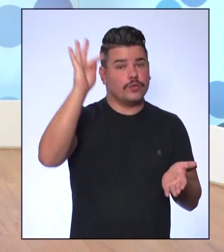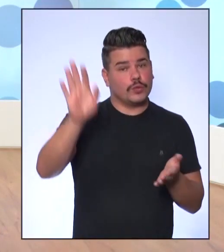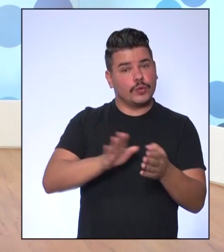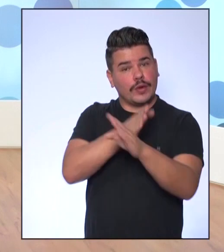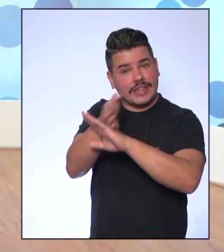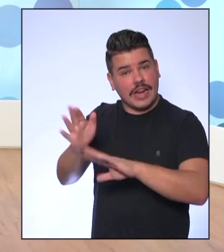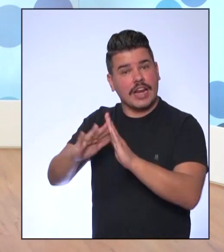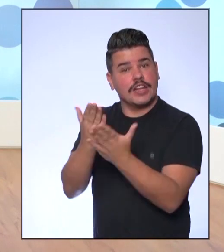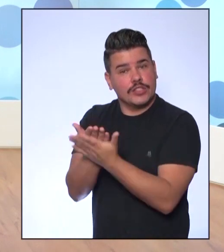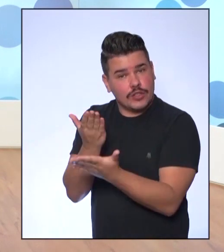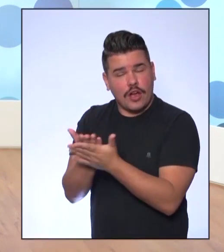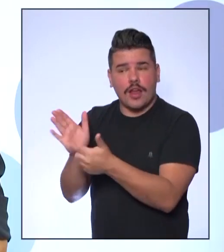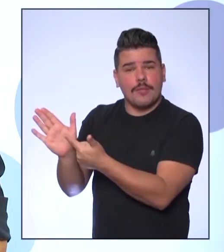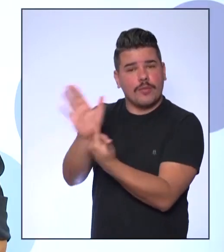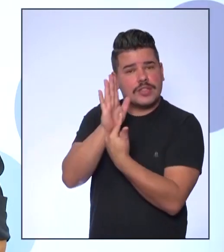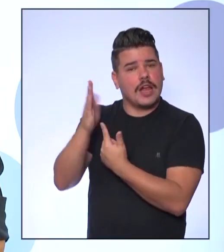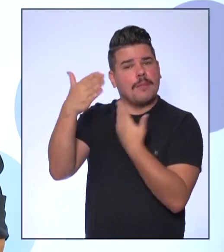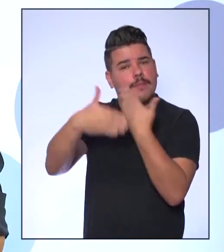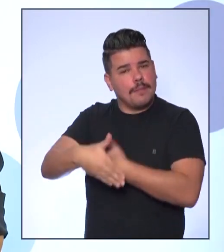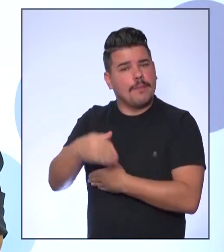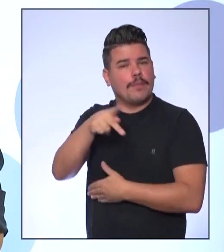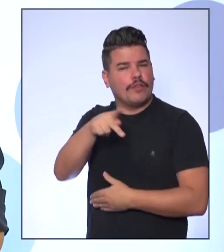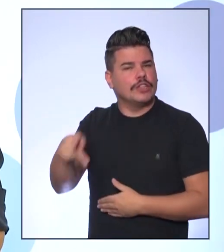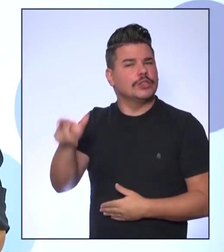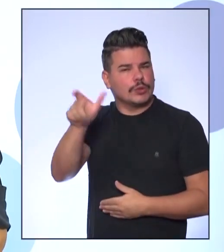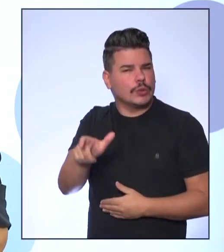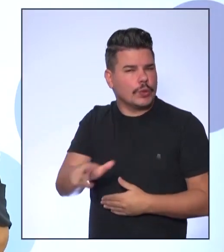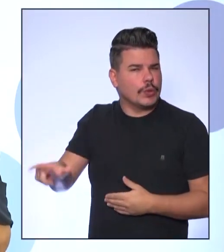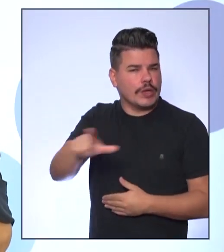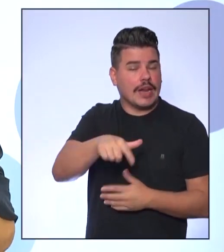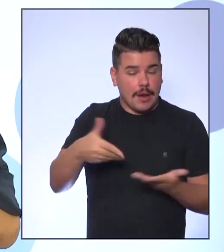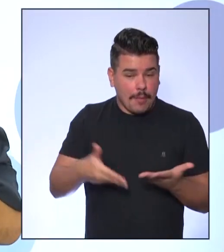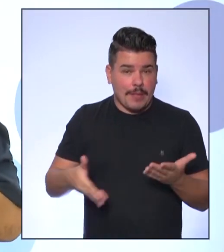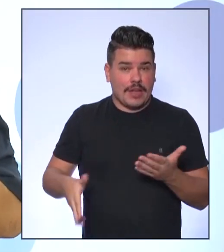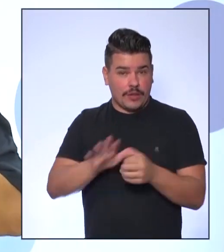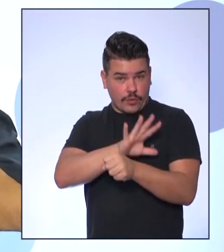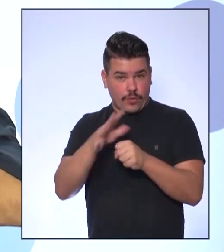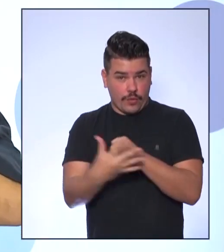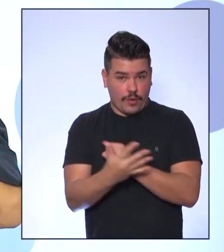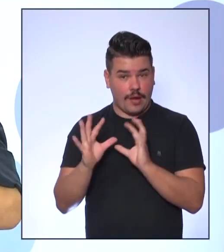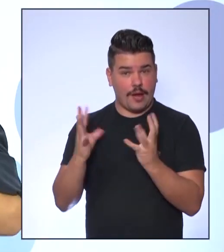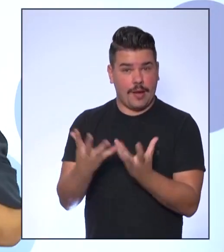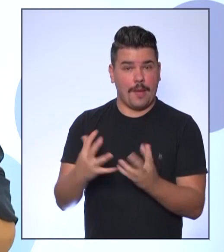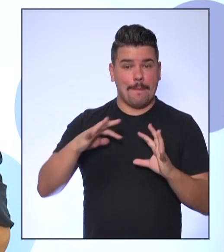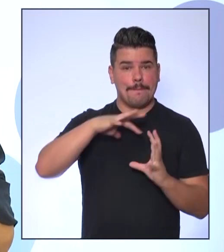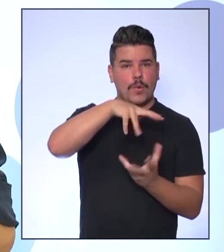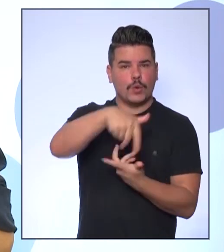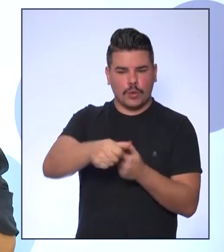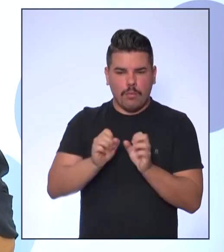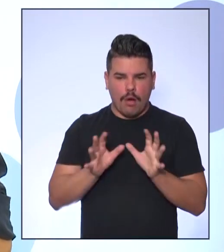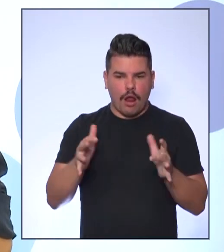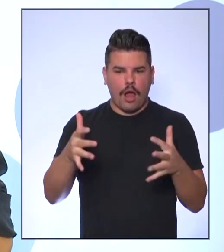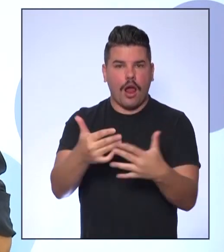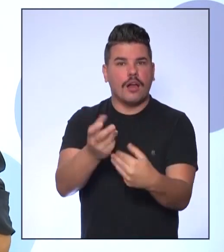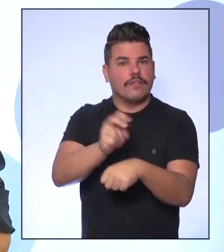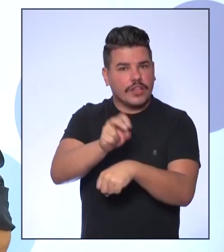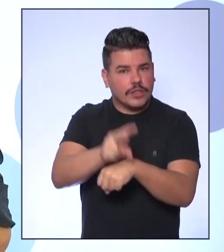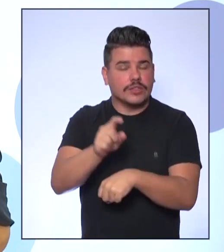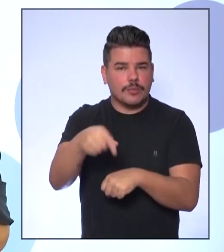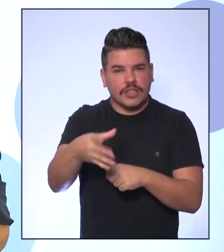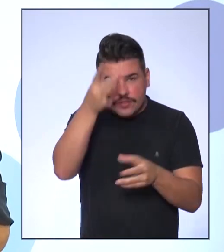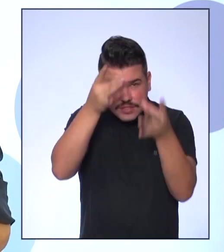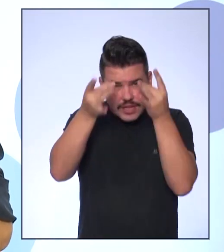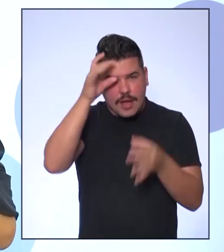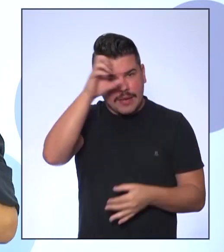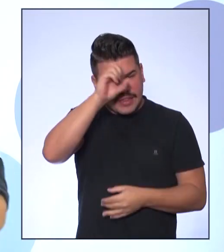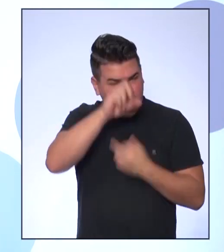sua formação, né, ao longo desse período de pandemia. Então, na tela para vocês, né, 2 minutinhos, respondam as questões no seu caderno e interajam com a gente no